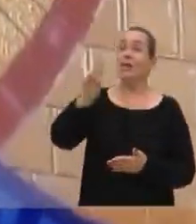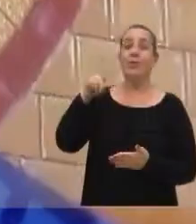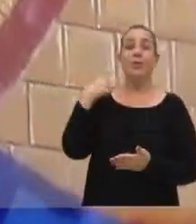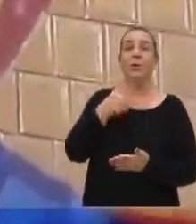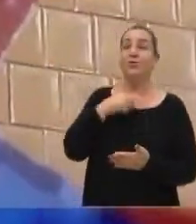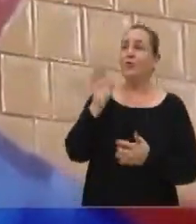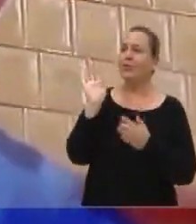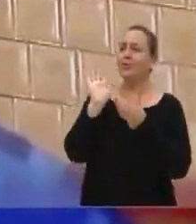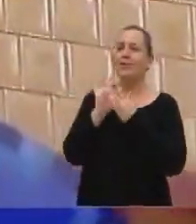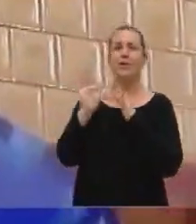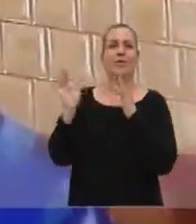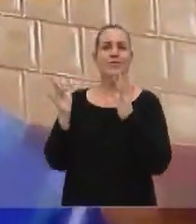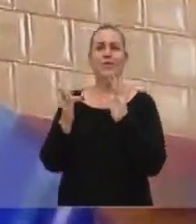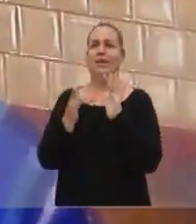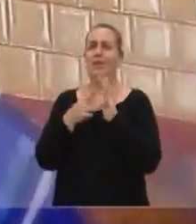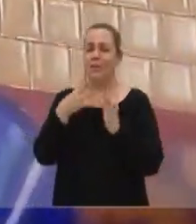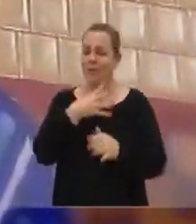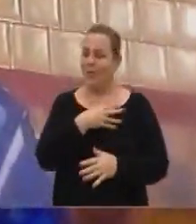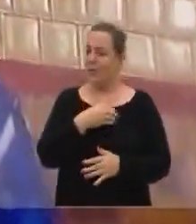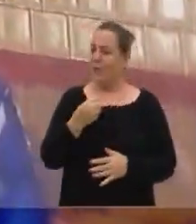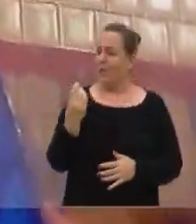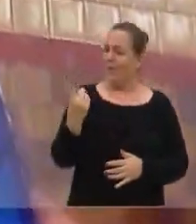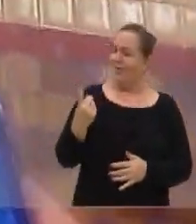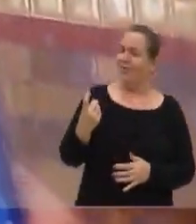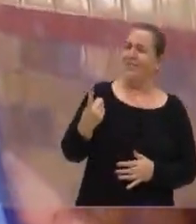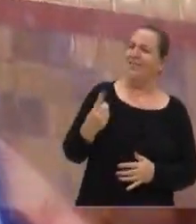agradecemos. Senhor nosso Jesus Cristo,